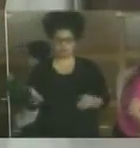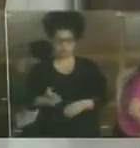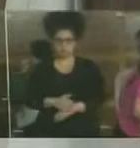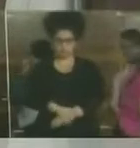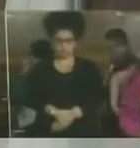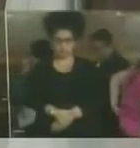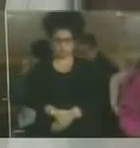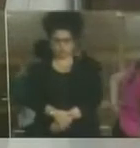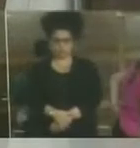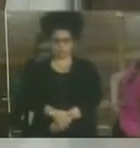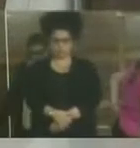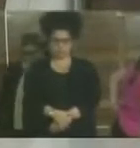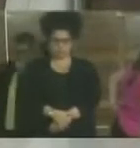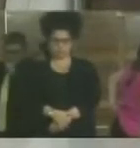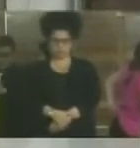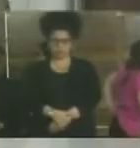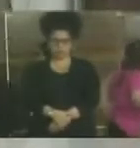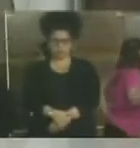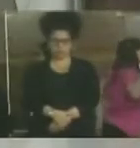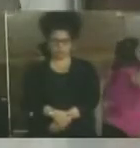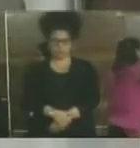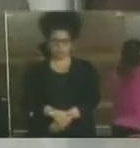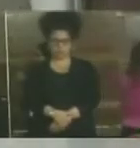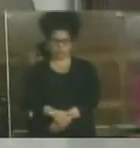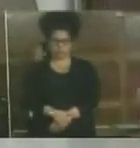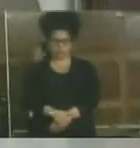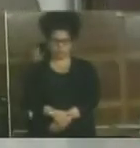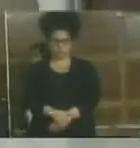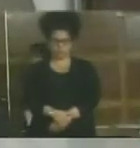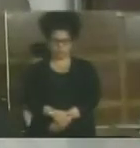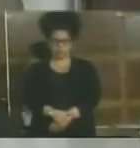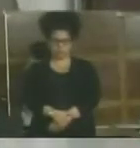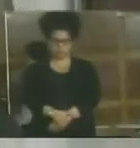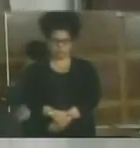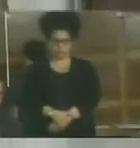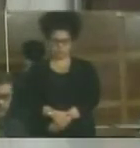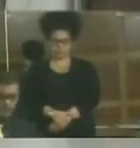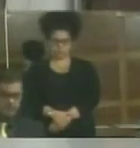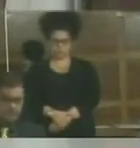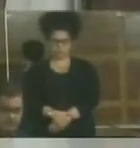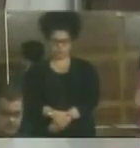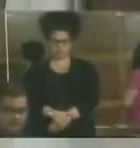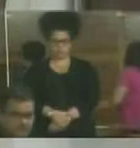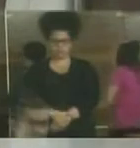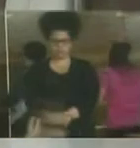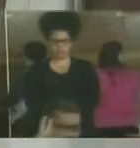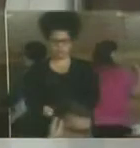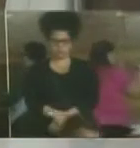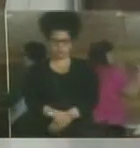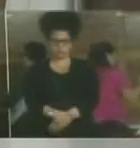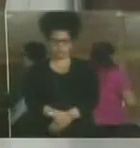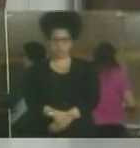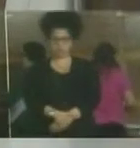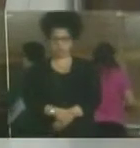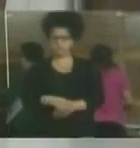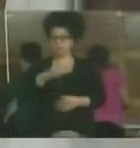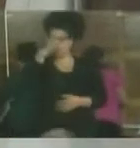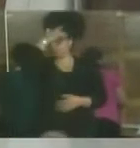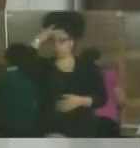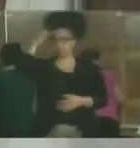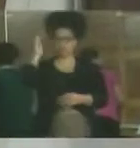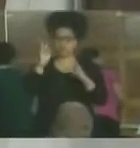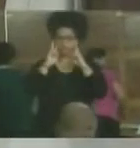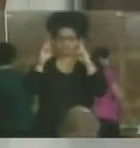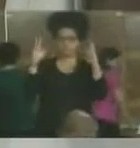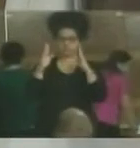Valverde, plenário que nos assiste aqui, nossos assessores, cidadão que está nos assistindo em sua casa. Senhor